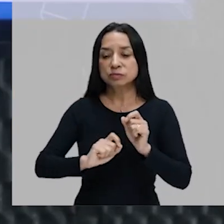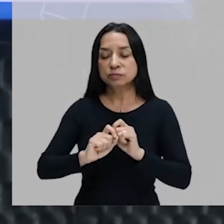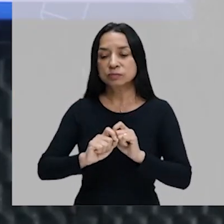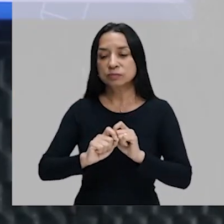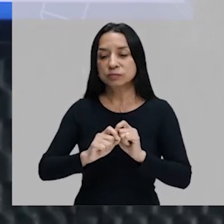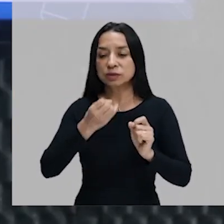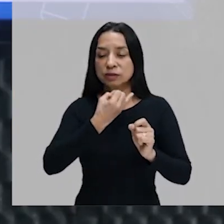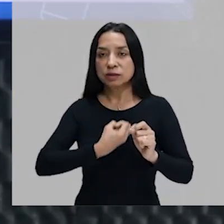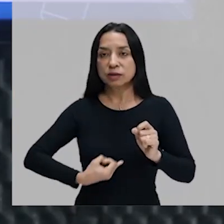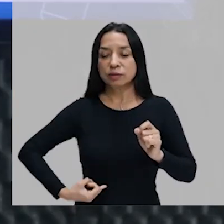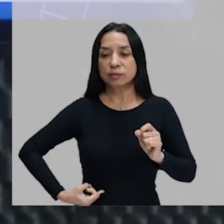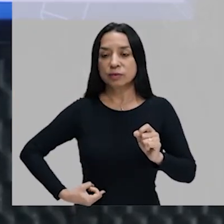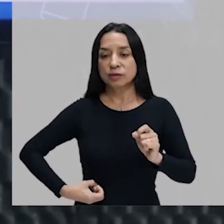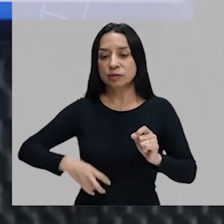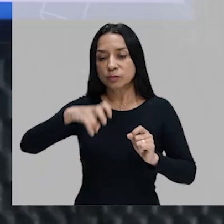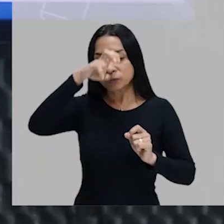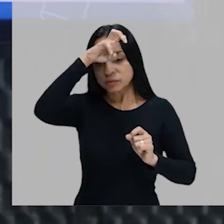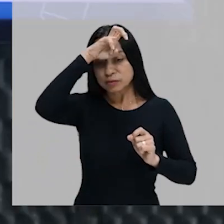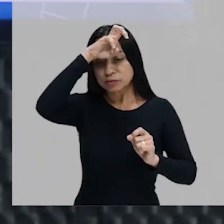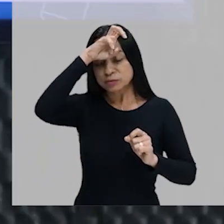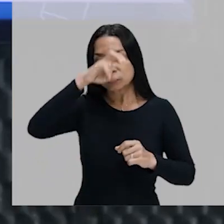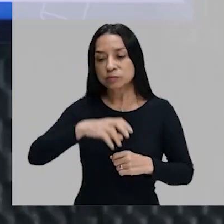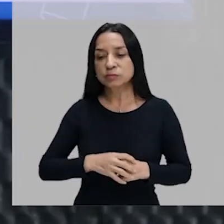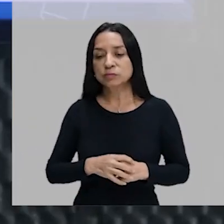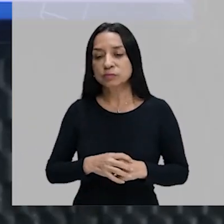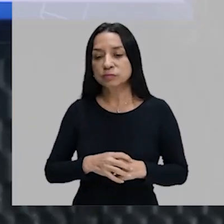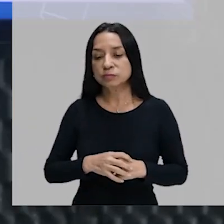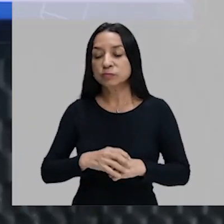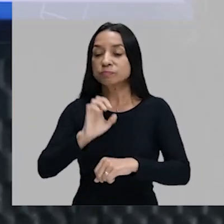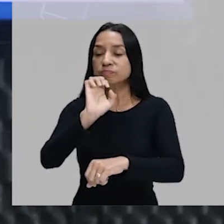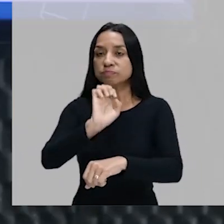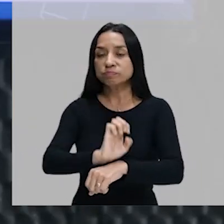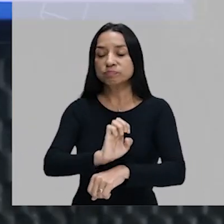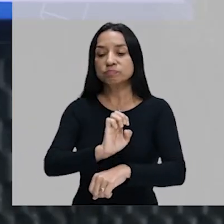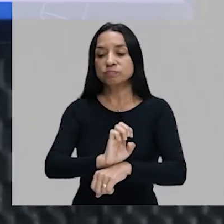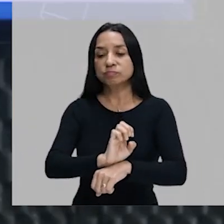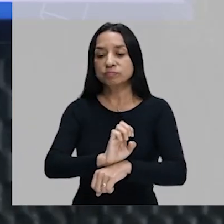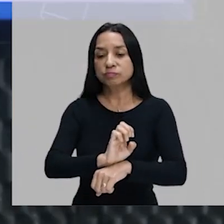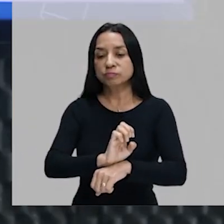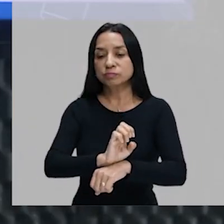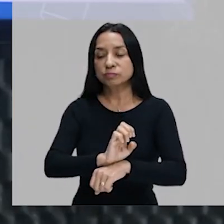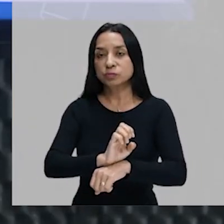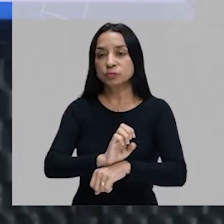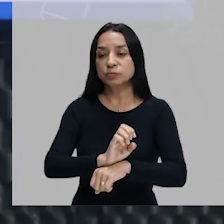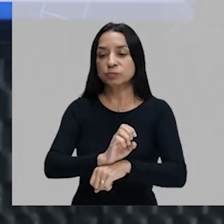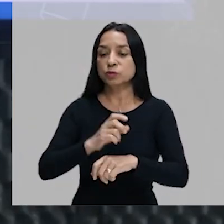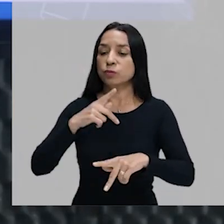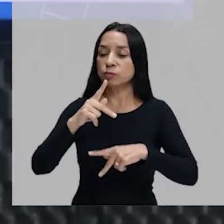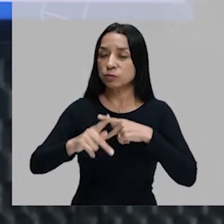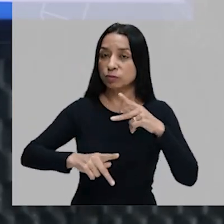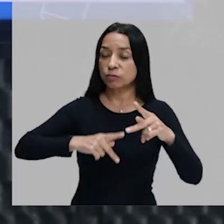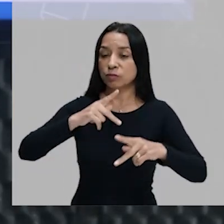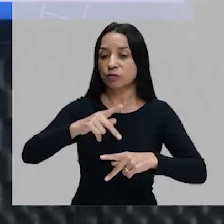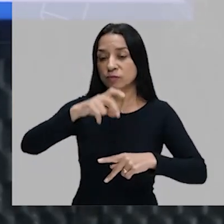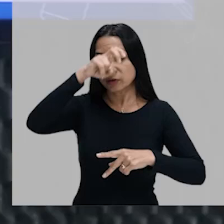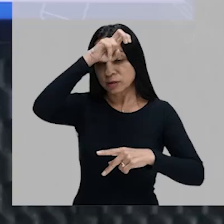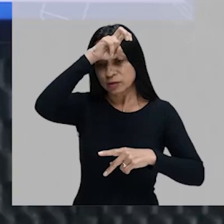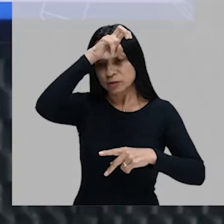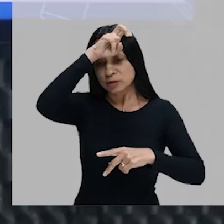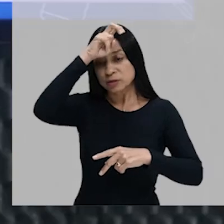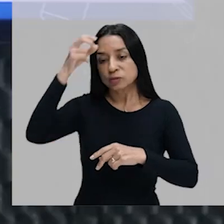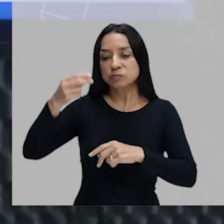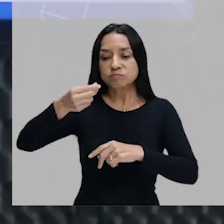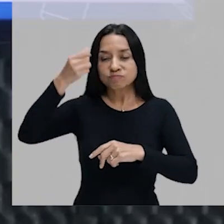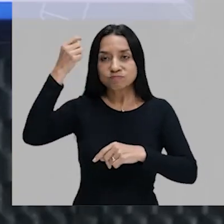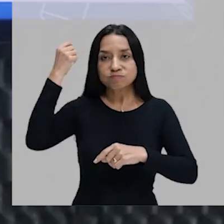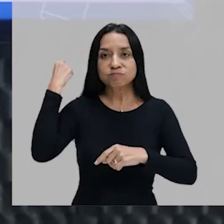do Império Egípcio, ao que nós chamamos do Estado civilizatório do Egito Antigo, a